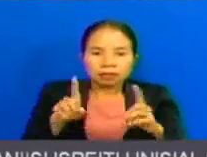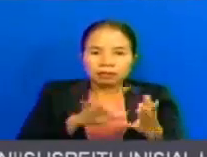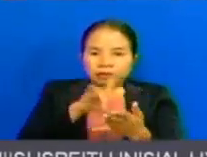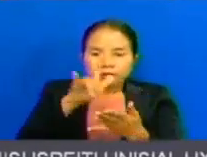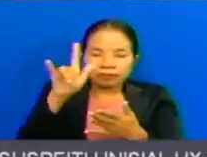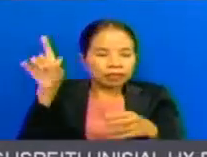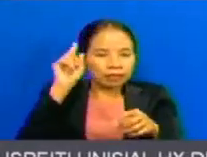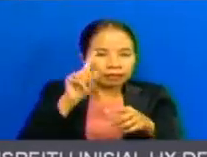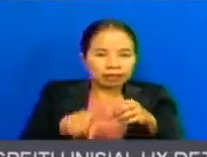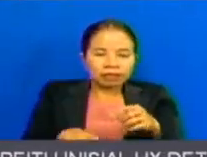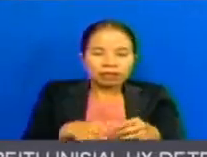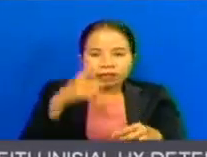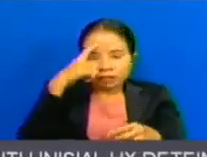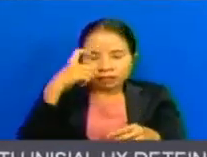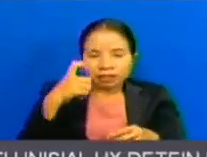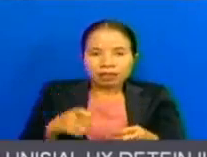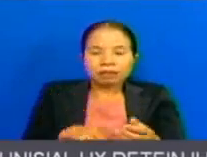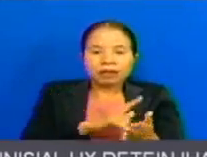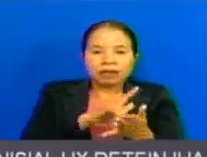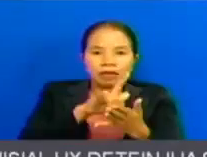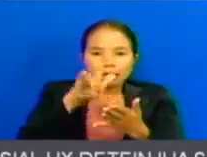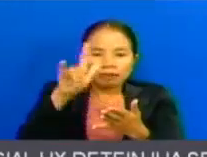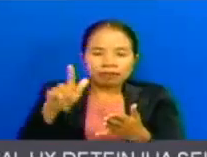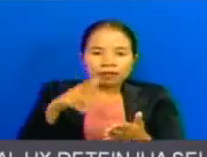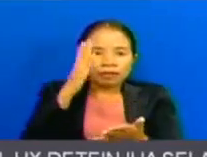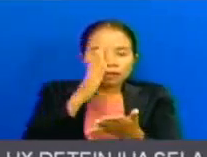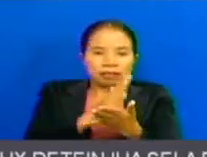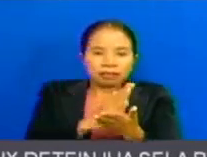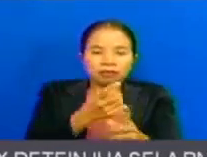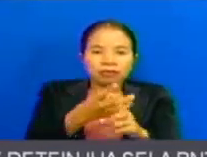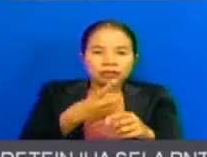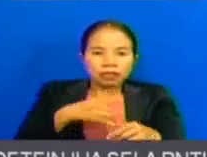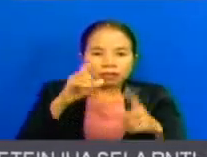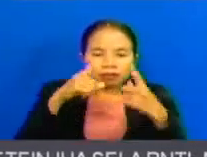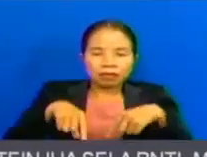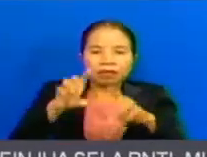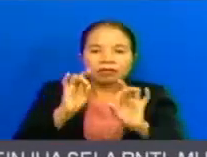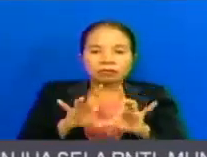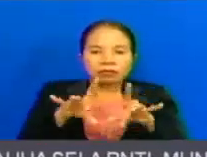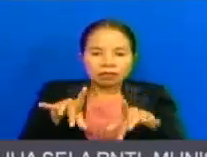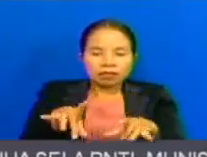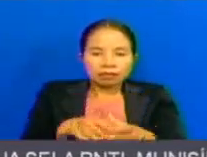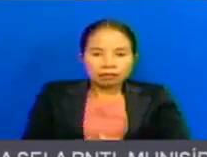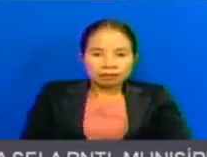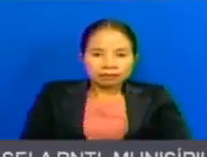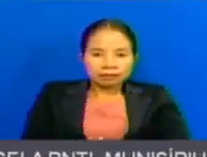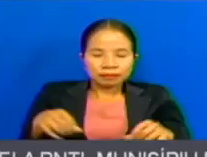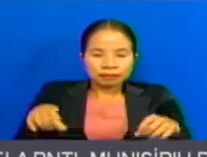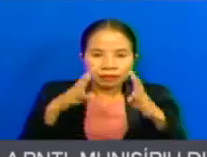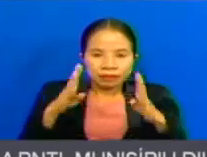refere lá consegue halau, tamba avião cantas cancela voo de Timor-Leste para a Austrália.